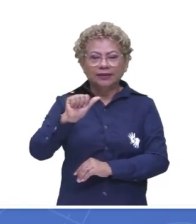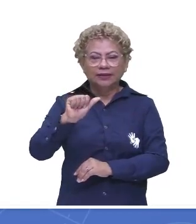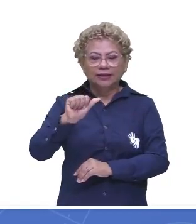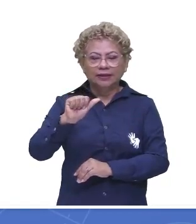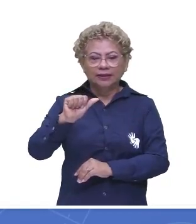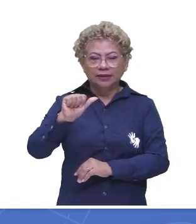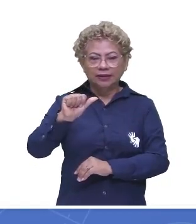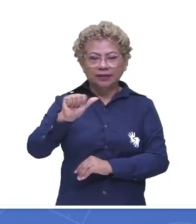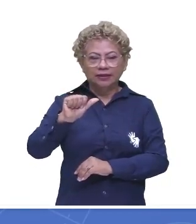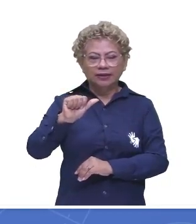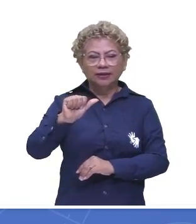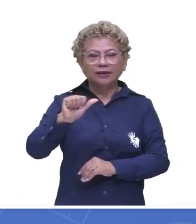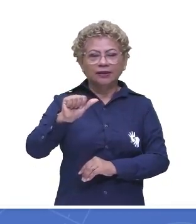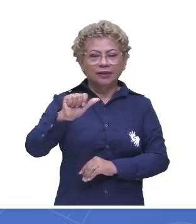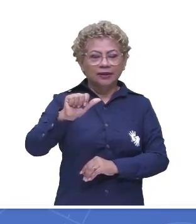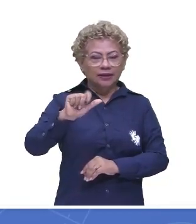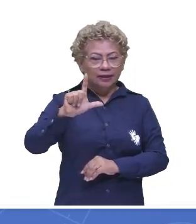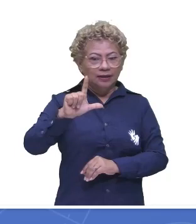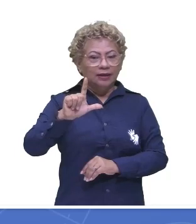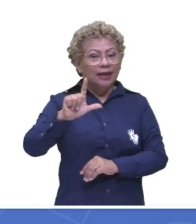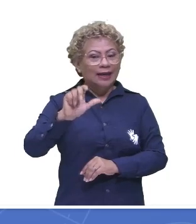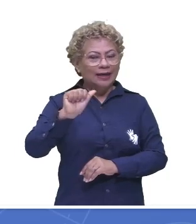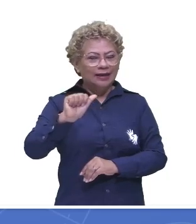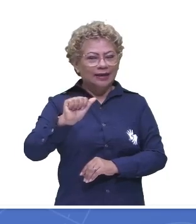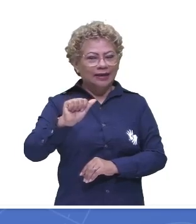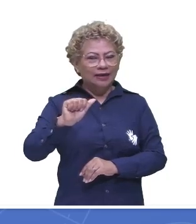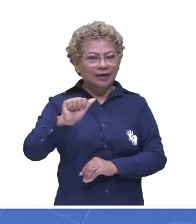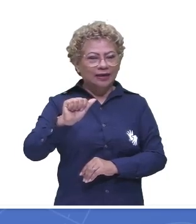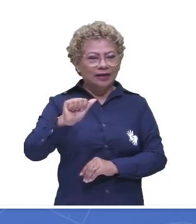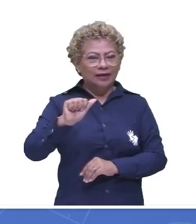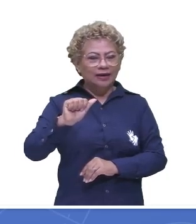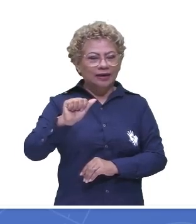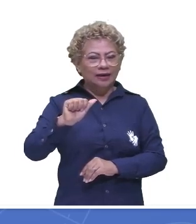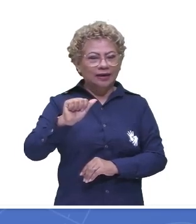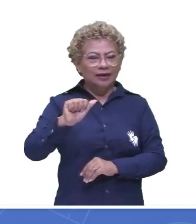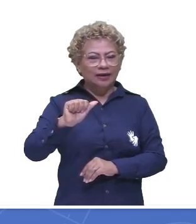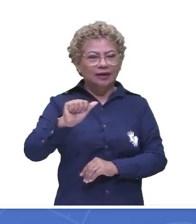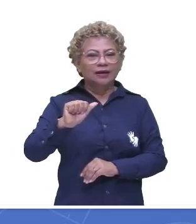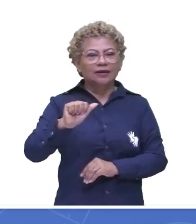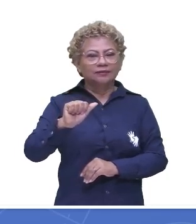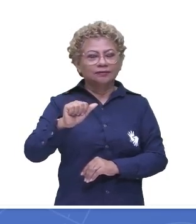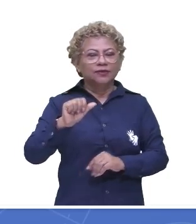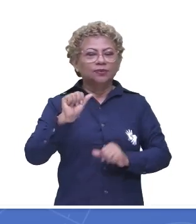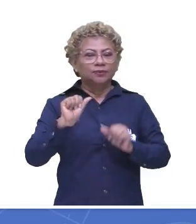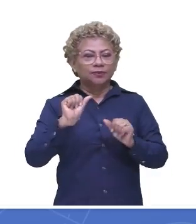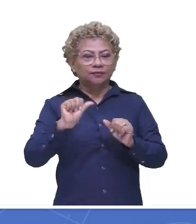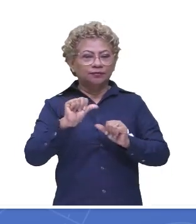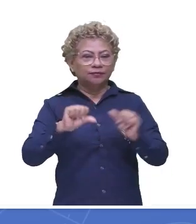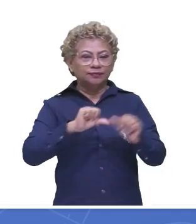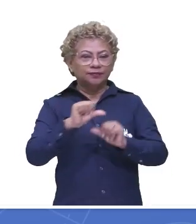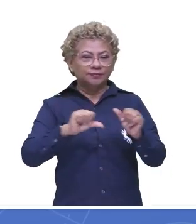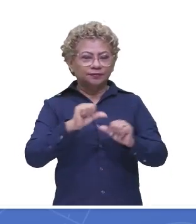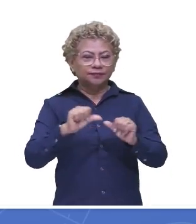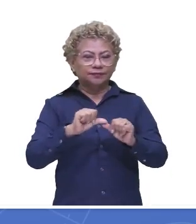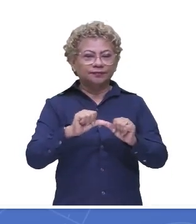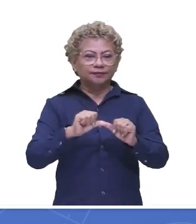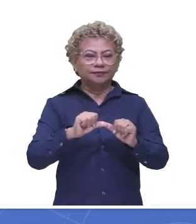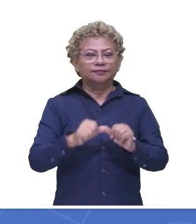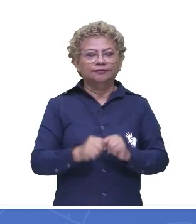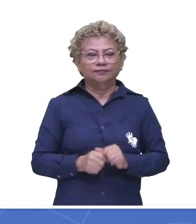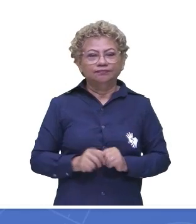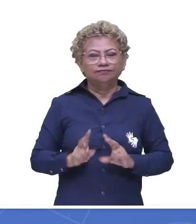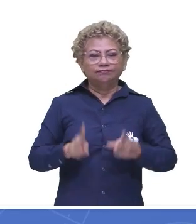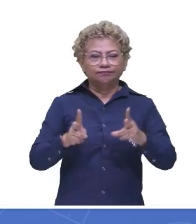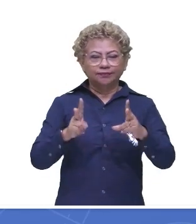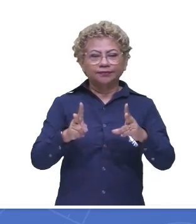beleza? Quando eu tenho mudança de estado físico, ocorre a temperatura constante. E aí,